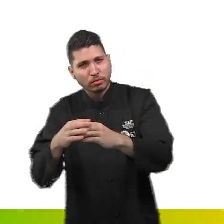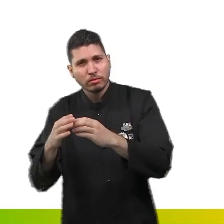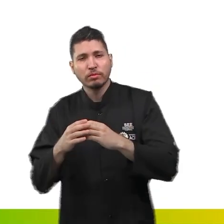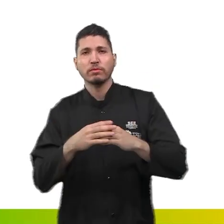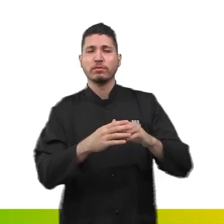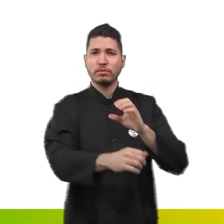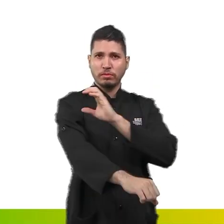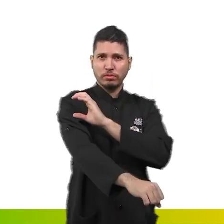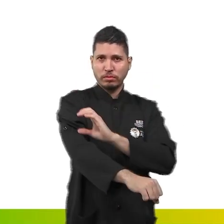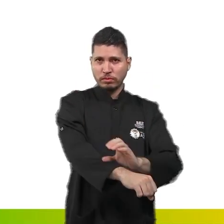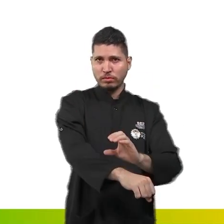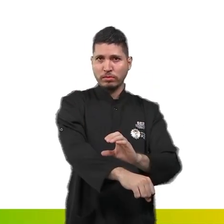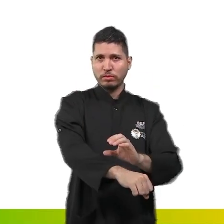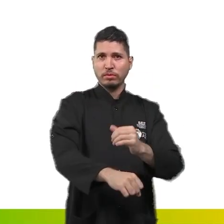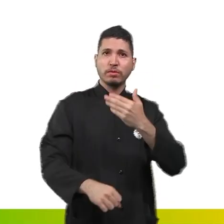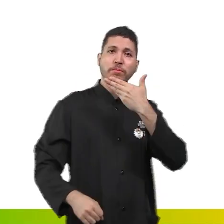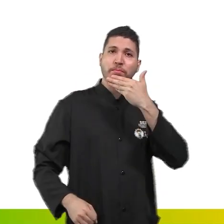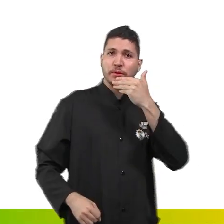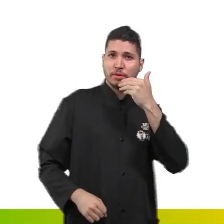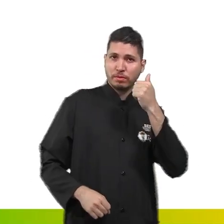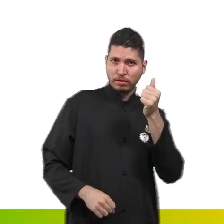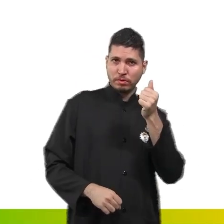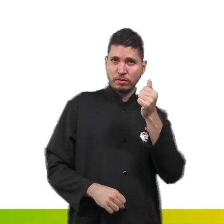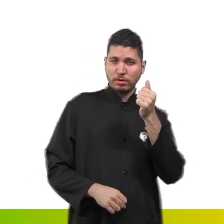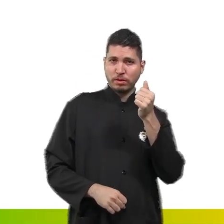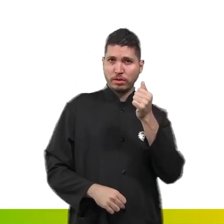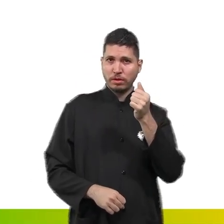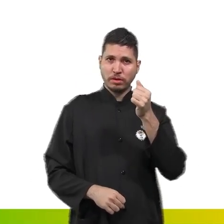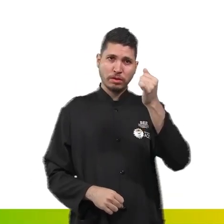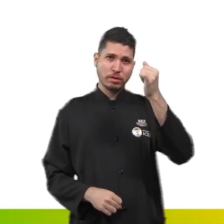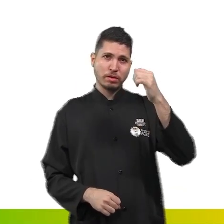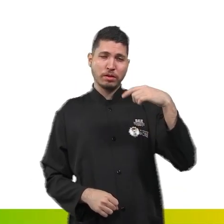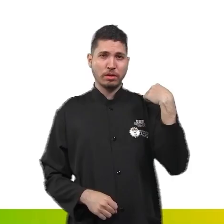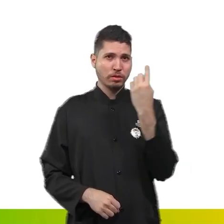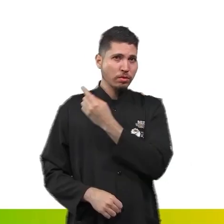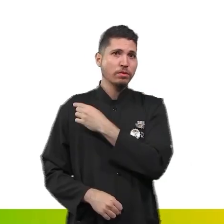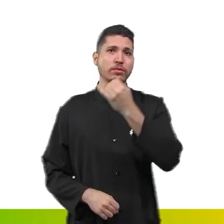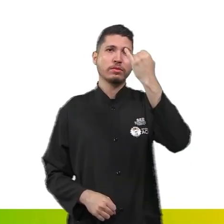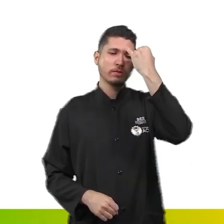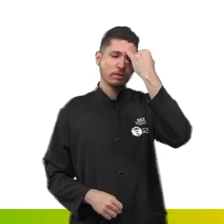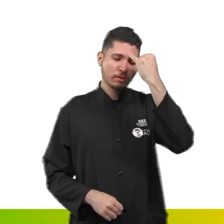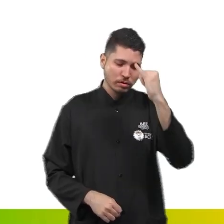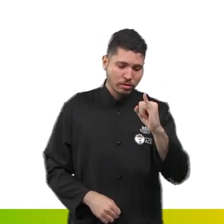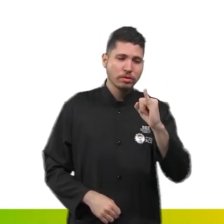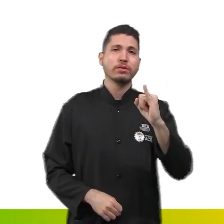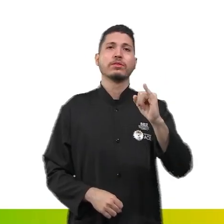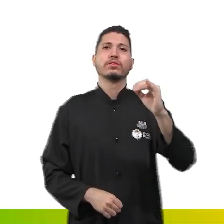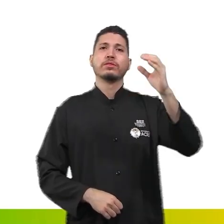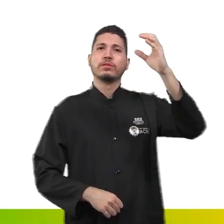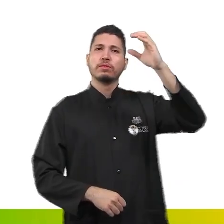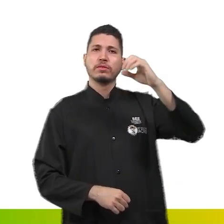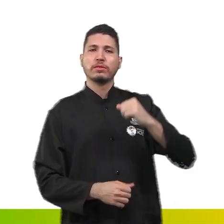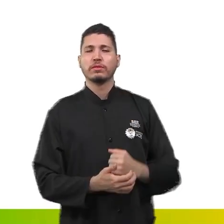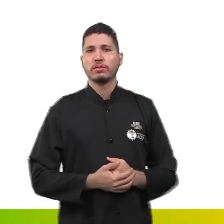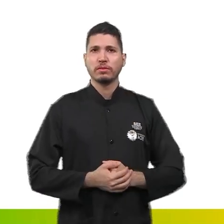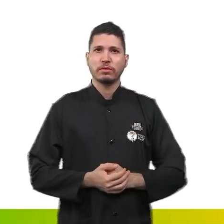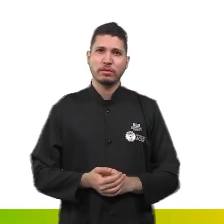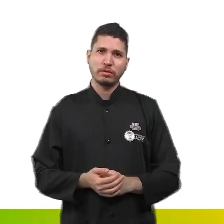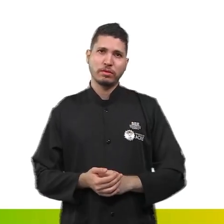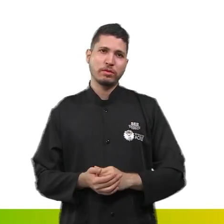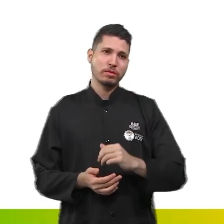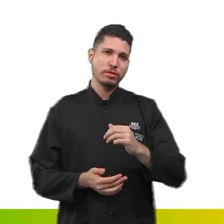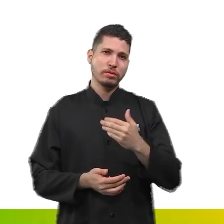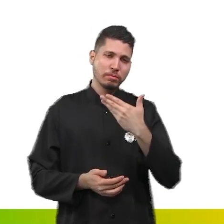corporais amplia a nossa visão de mundo. E isso nos torna mais conscientes, mais empáticos